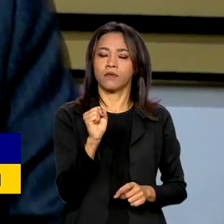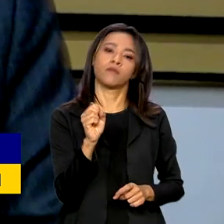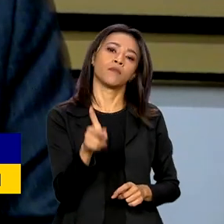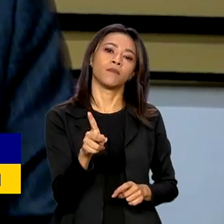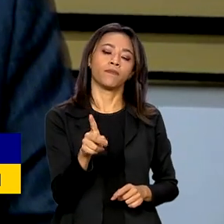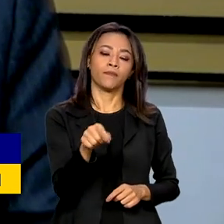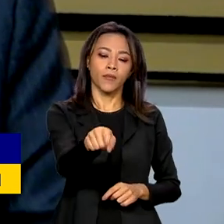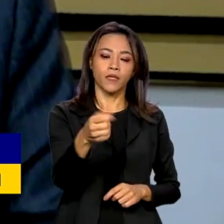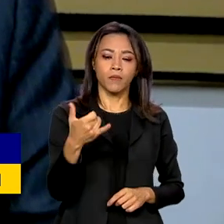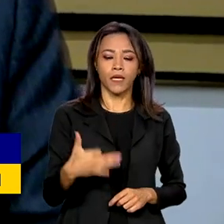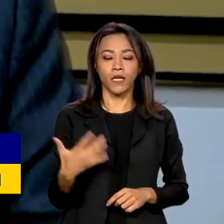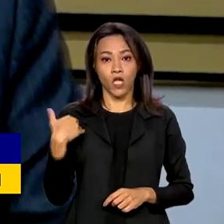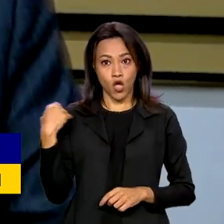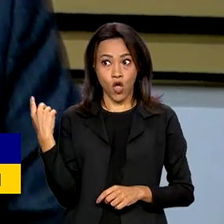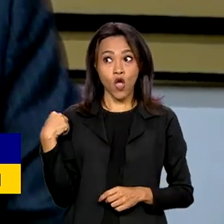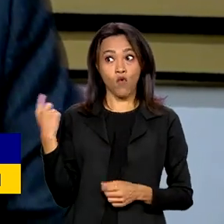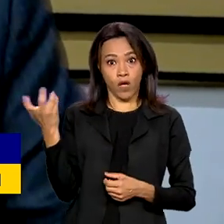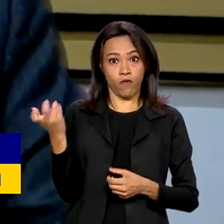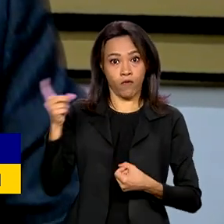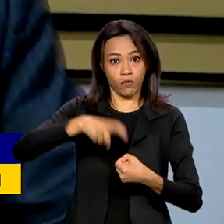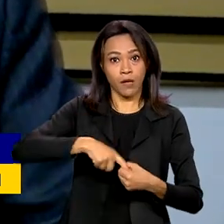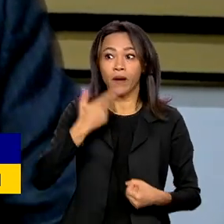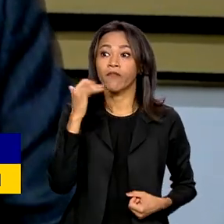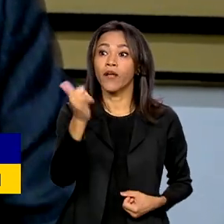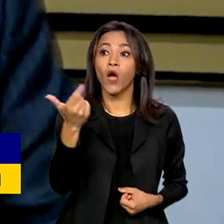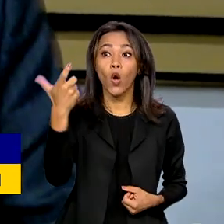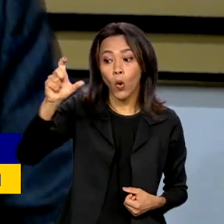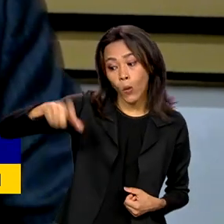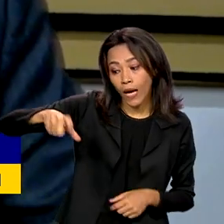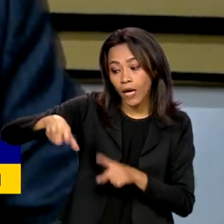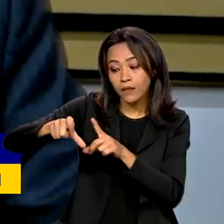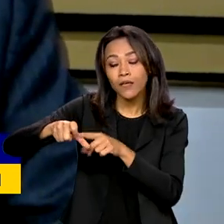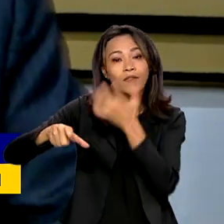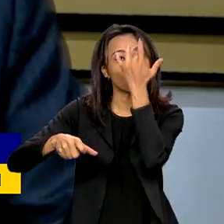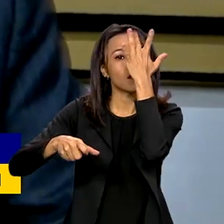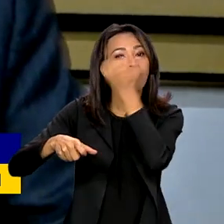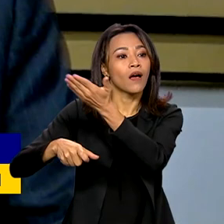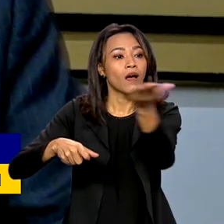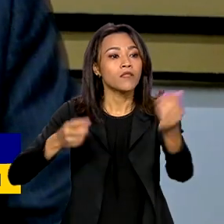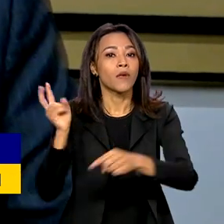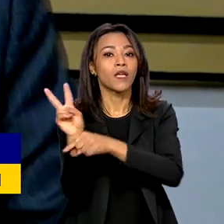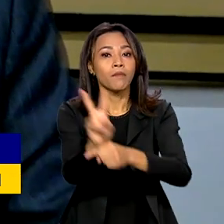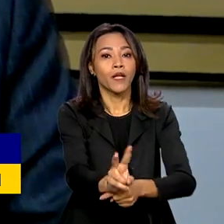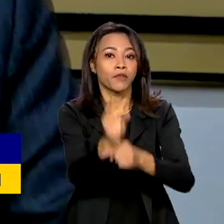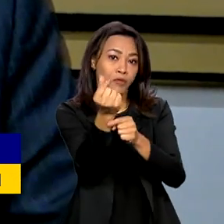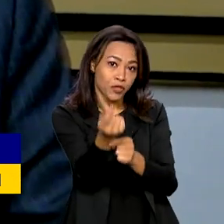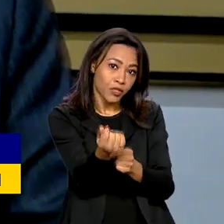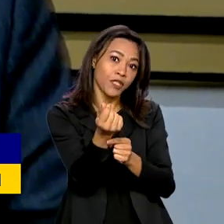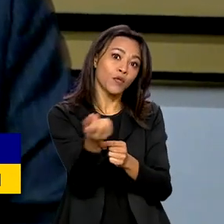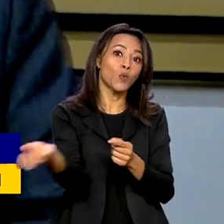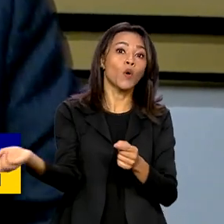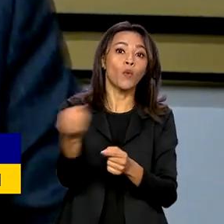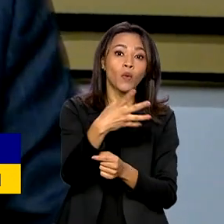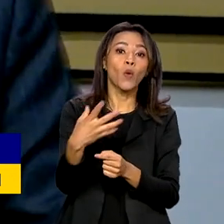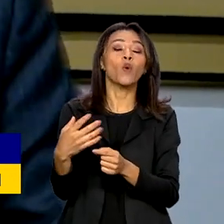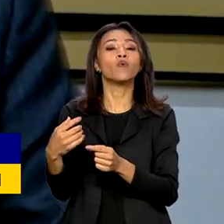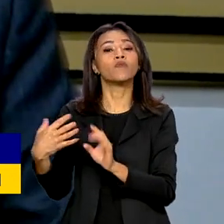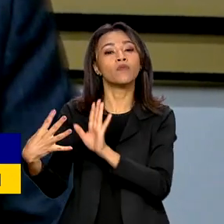voltar logo aqui para dizer o cartão BNDS voltou Vai facilitar o empréstimo nós vamos ter um novo marketing